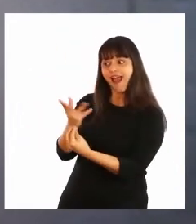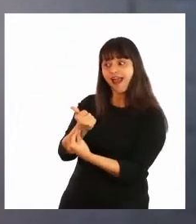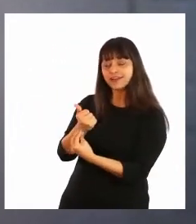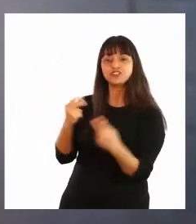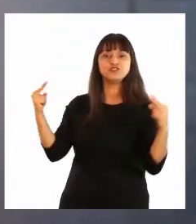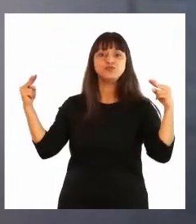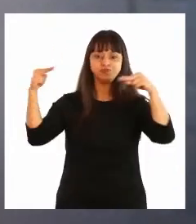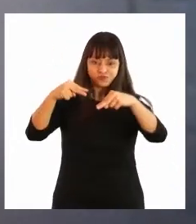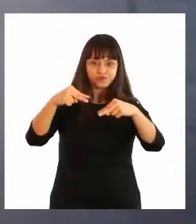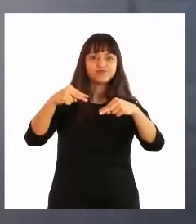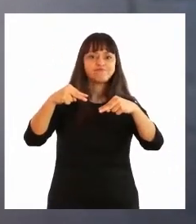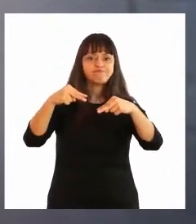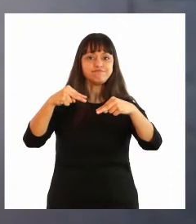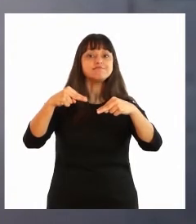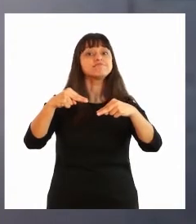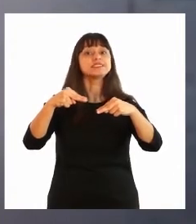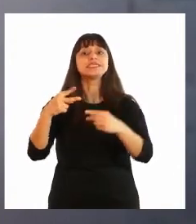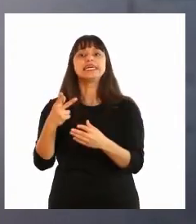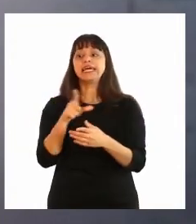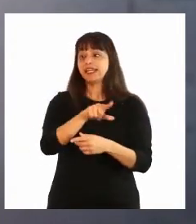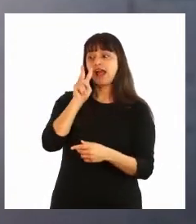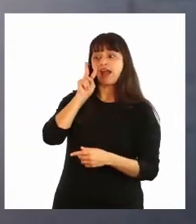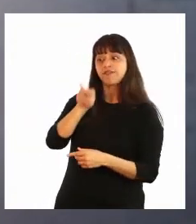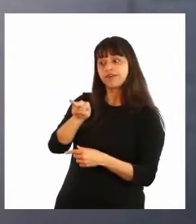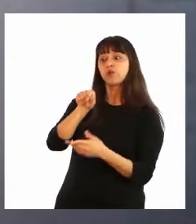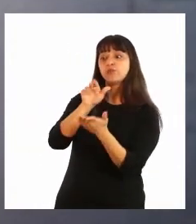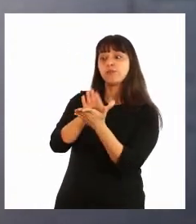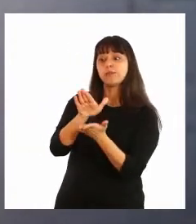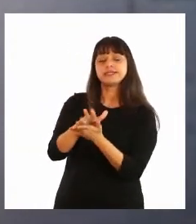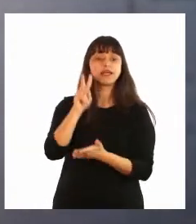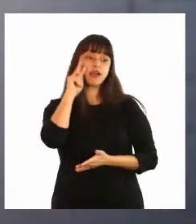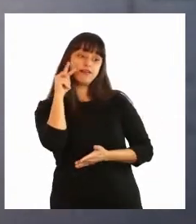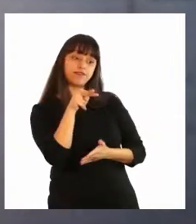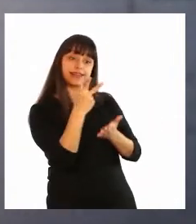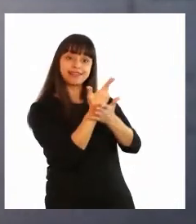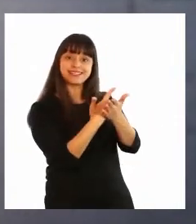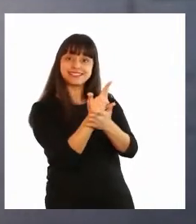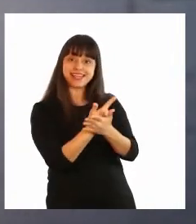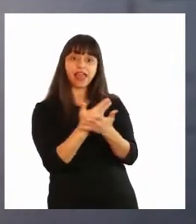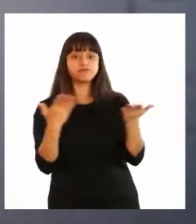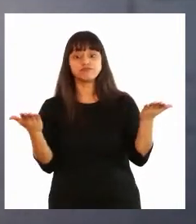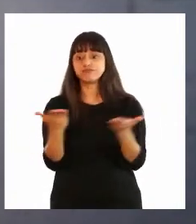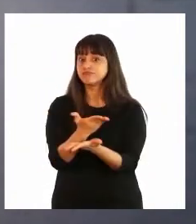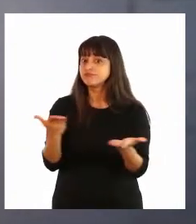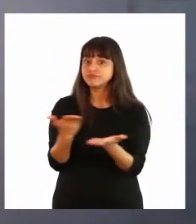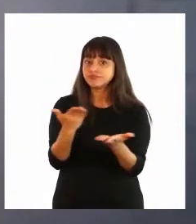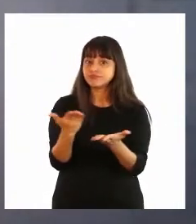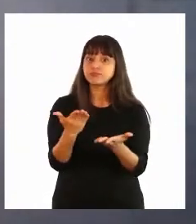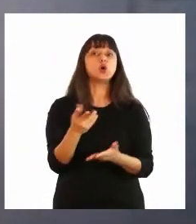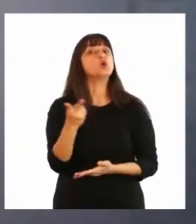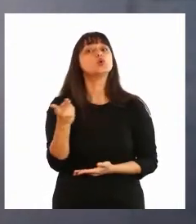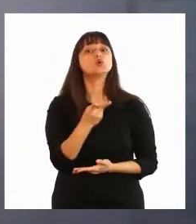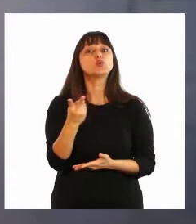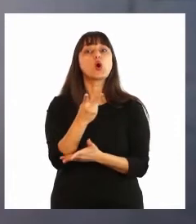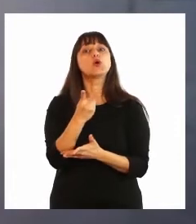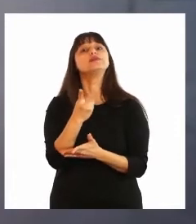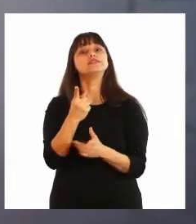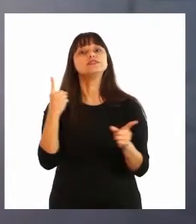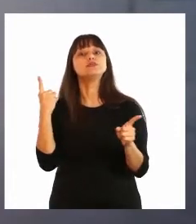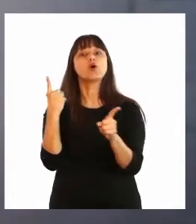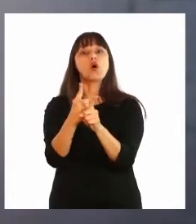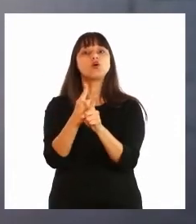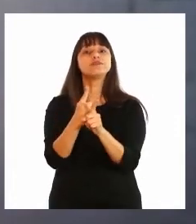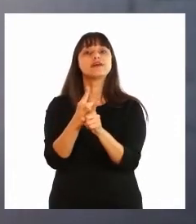os desenhos do Caboclo e que o Caboclo olhasse para o texto da Elizabeth, e que depois os dois se encontrassem